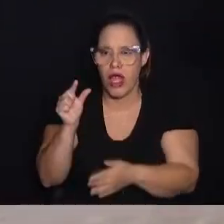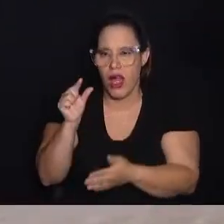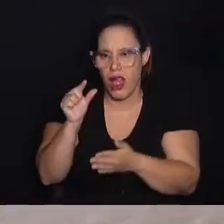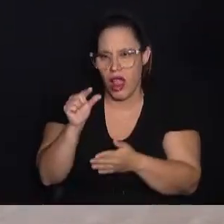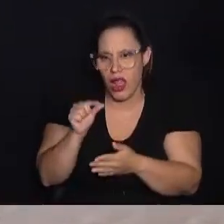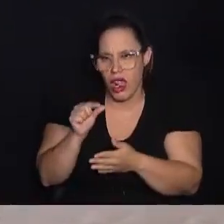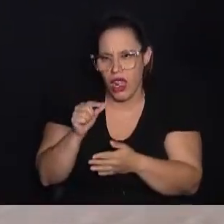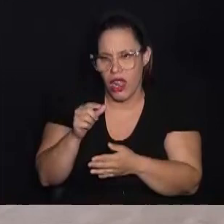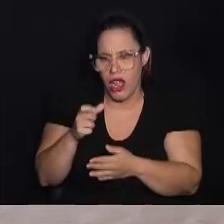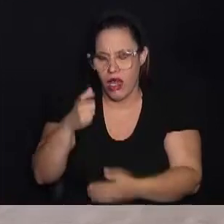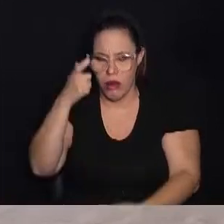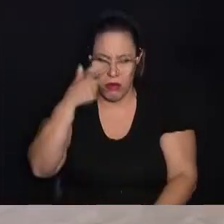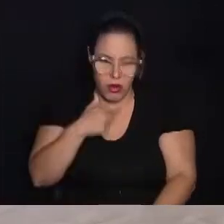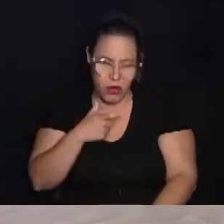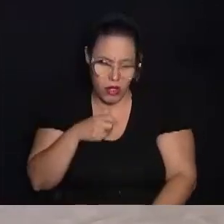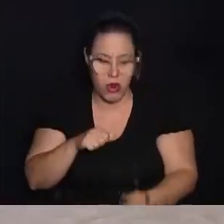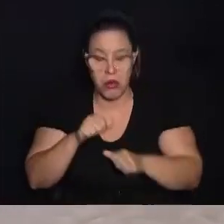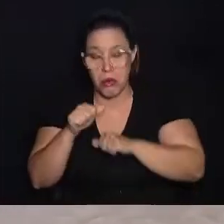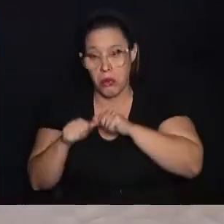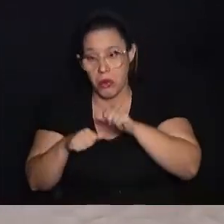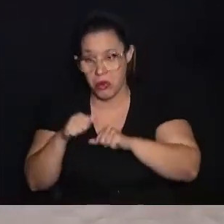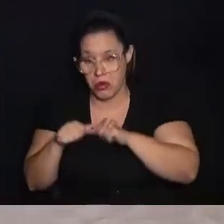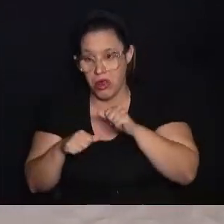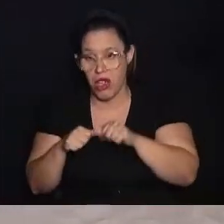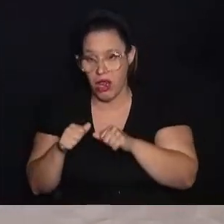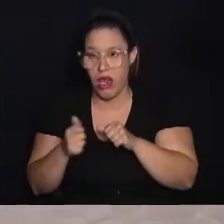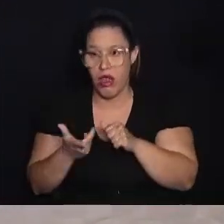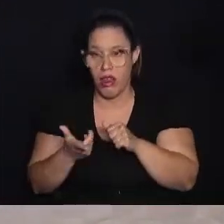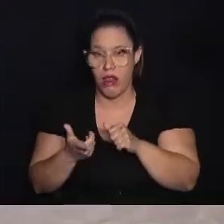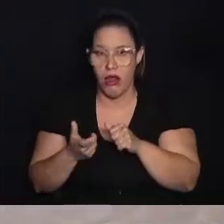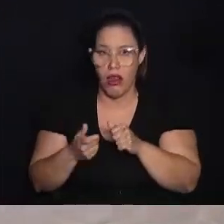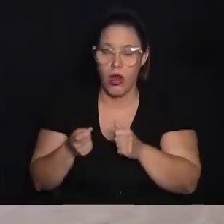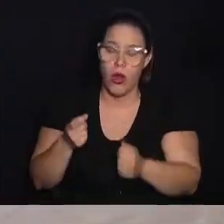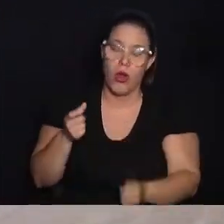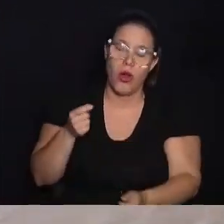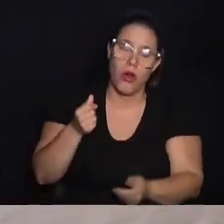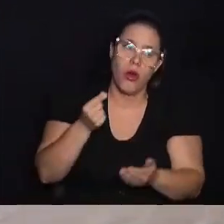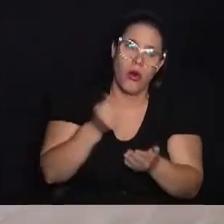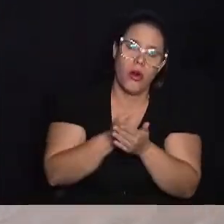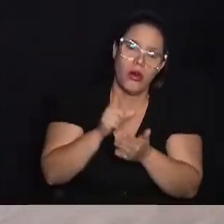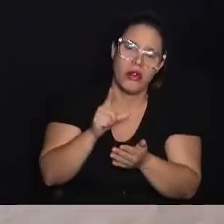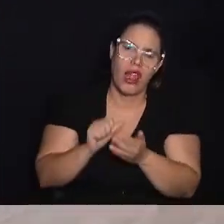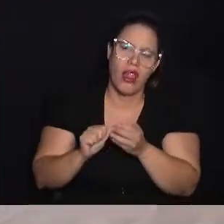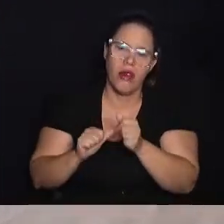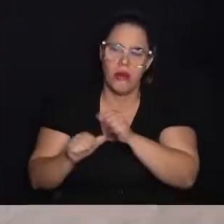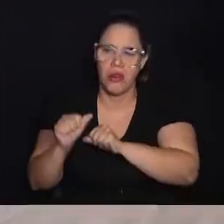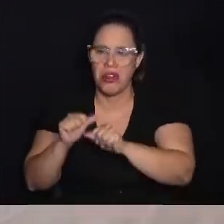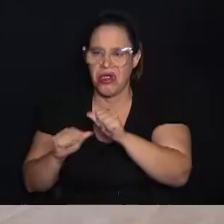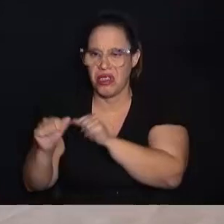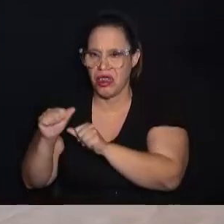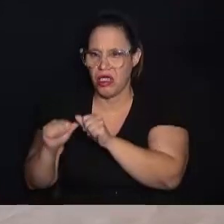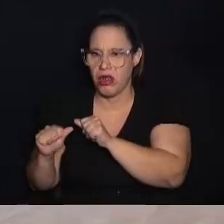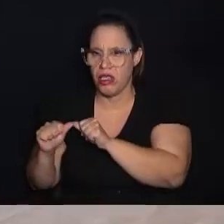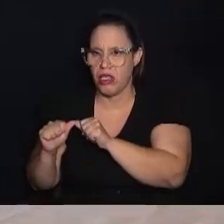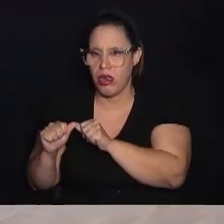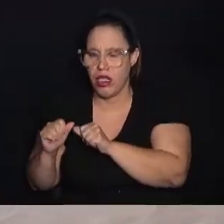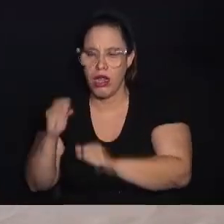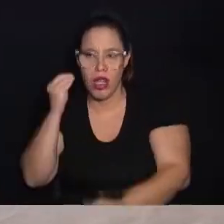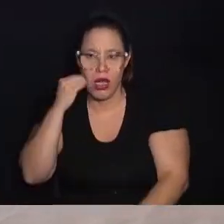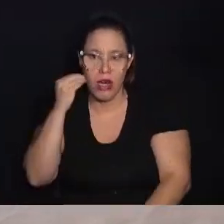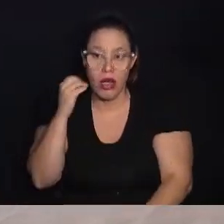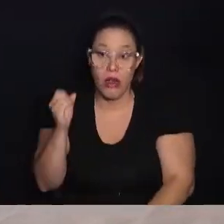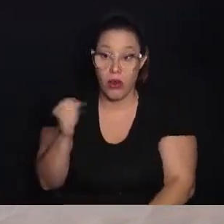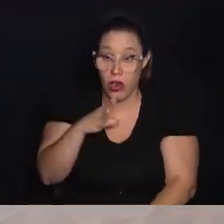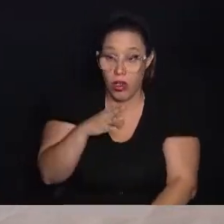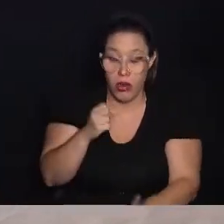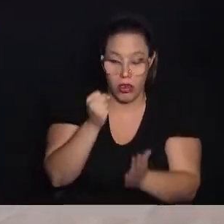vê forçado a mudar seus hábitos, seja comprando menos, alterando os produtos ou experimentando novas marcas.